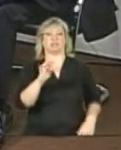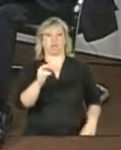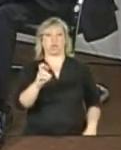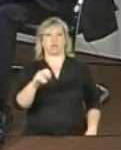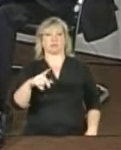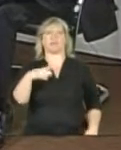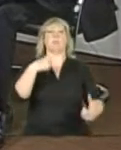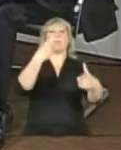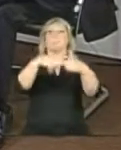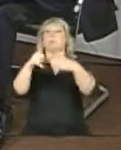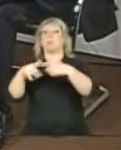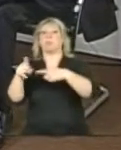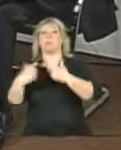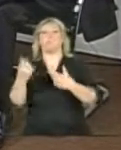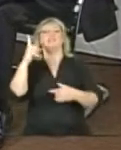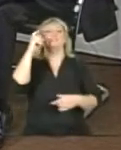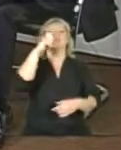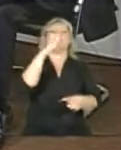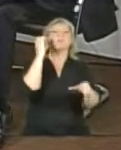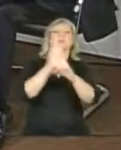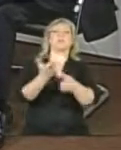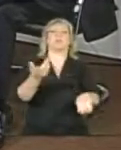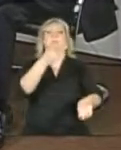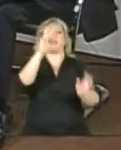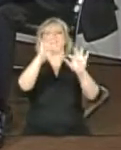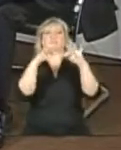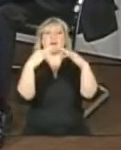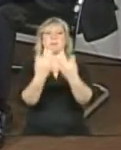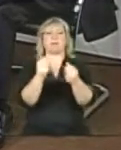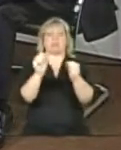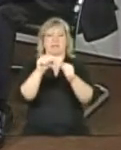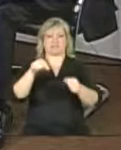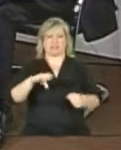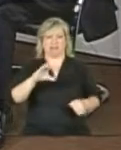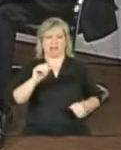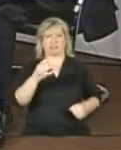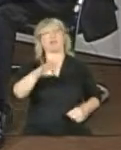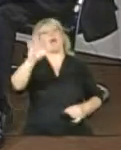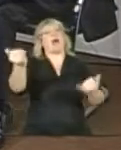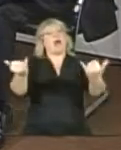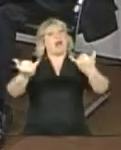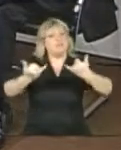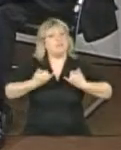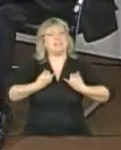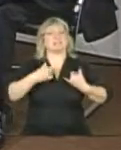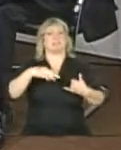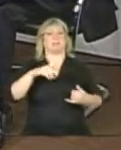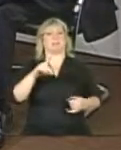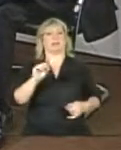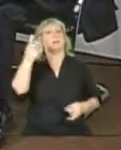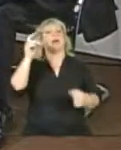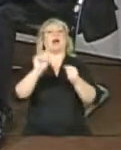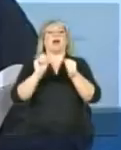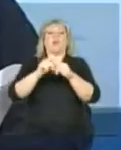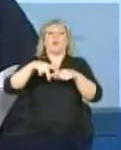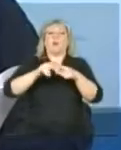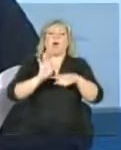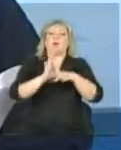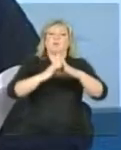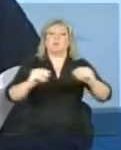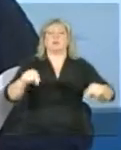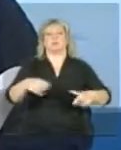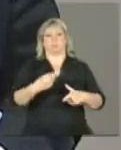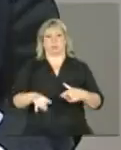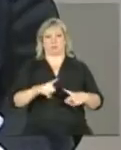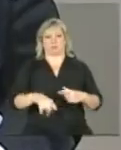possamos tomar as iniciativas junto a caixa para resolver esse problema Esse período até